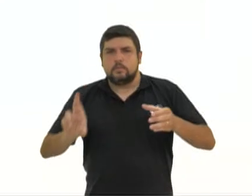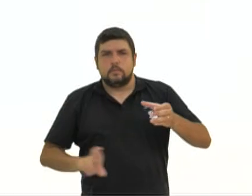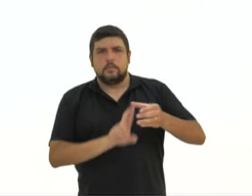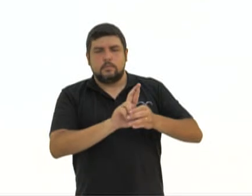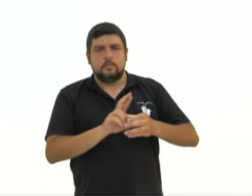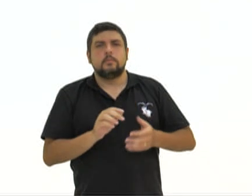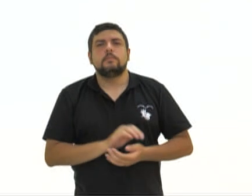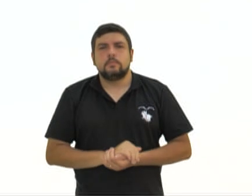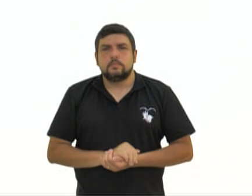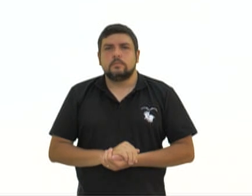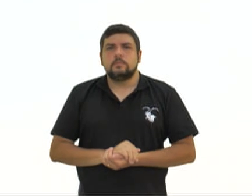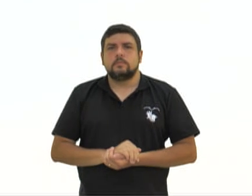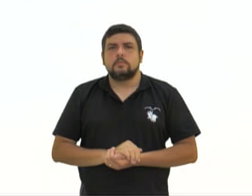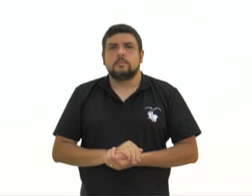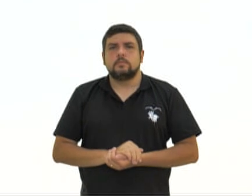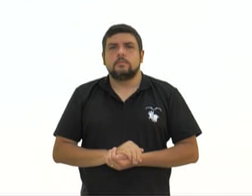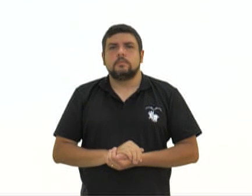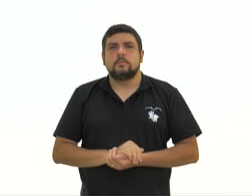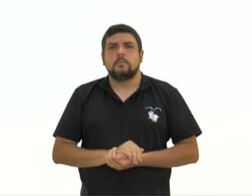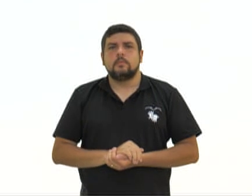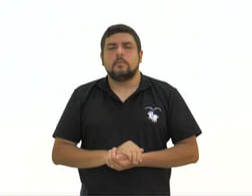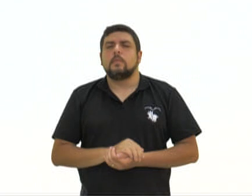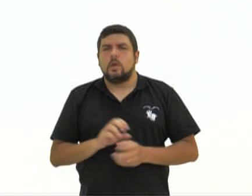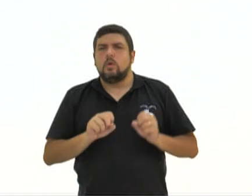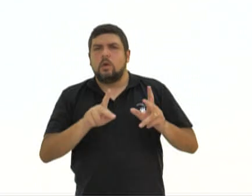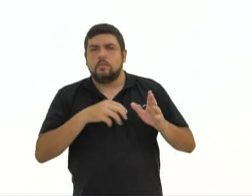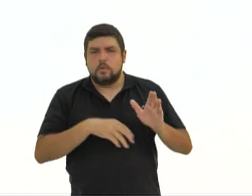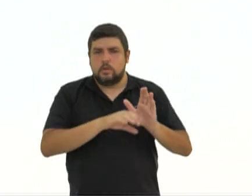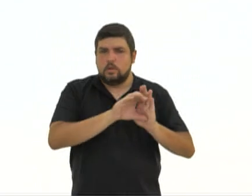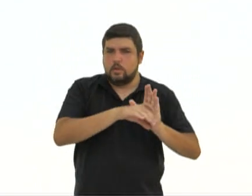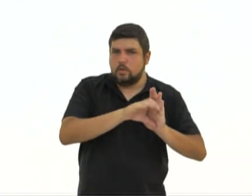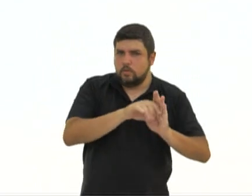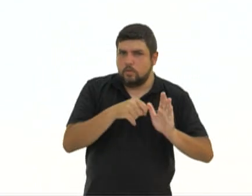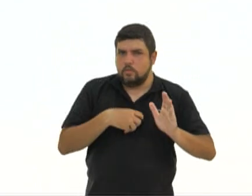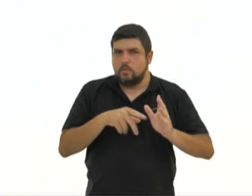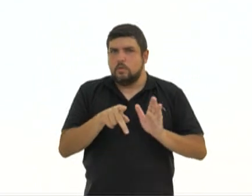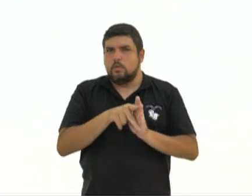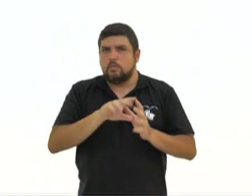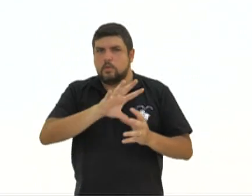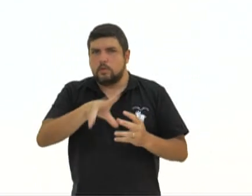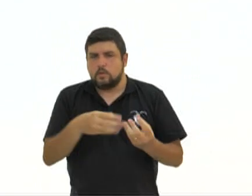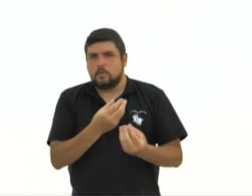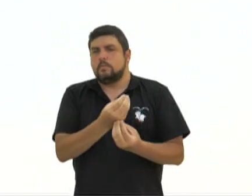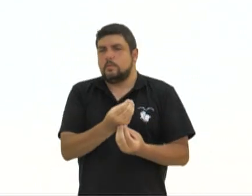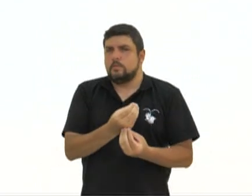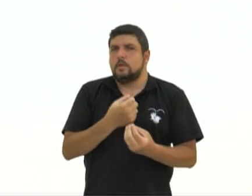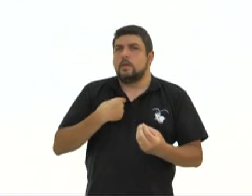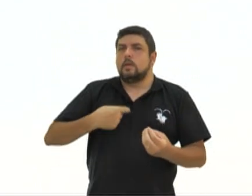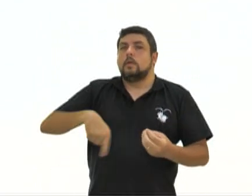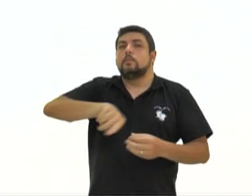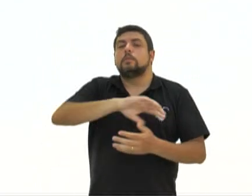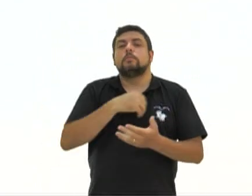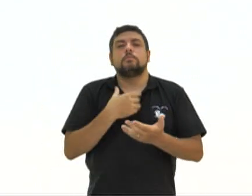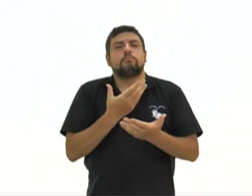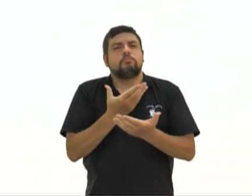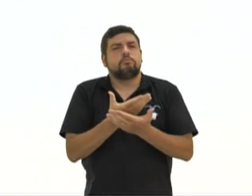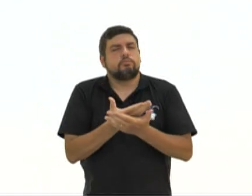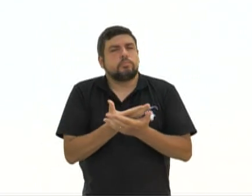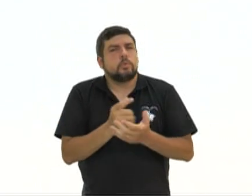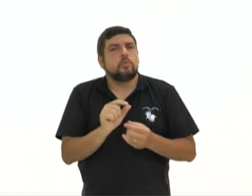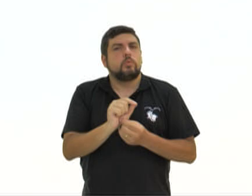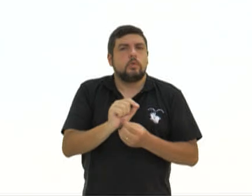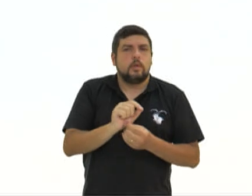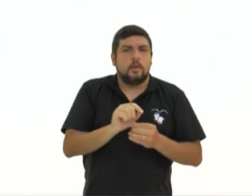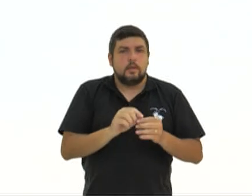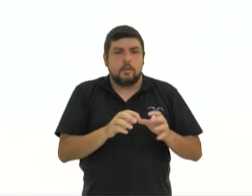desses conceitos artísticos que eles utilizavam ali, a gente vai ver que os artistas